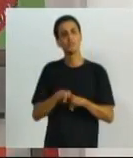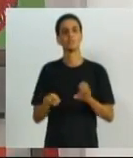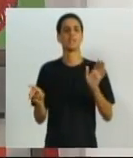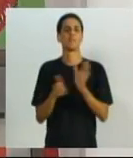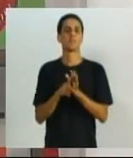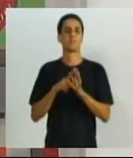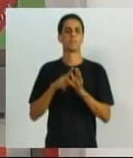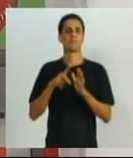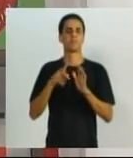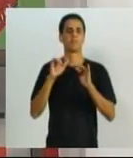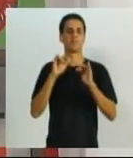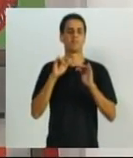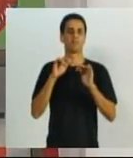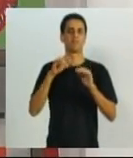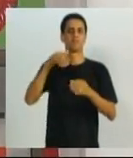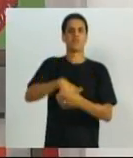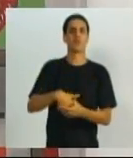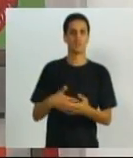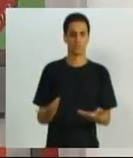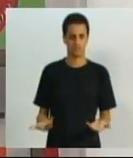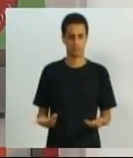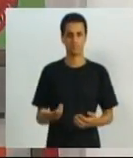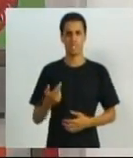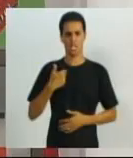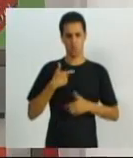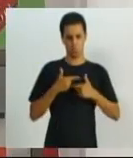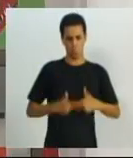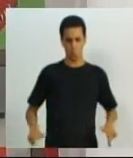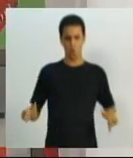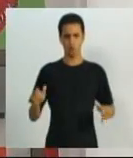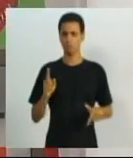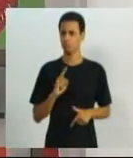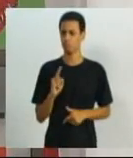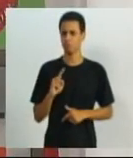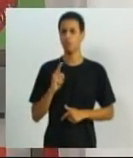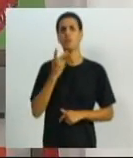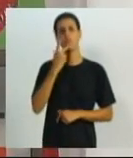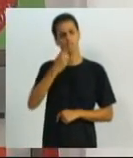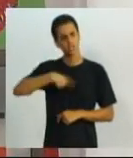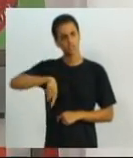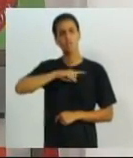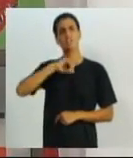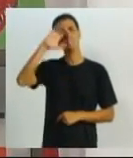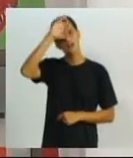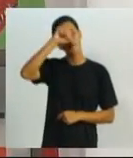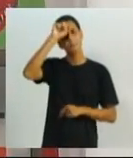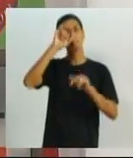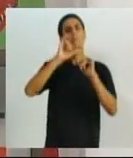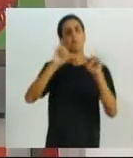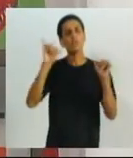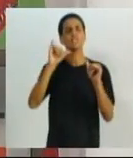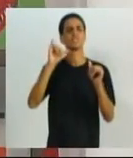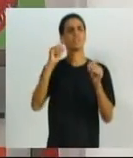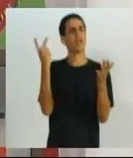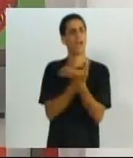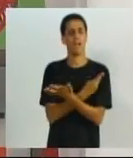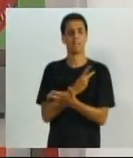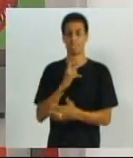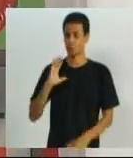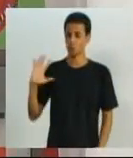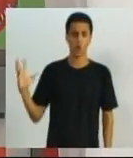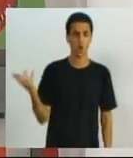tocando aos poucos. E eu não estou me isentando aqui, porque a gente sabe que nós aprendemos a fazer política de forma errada.